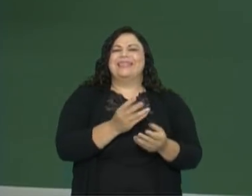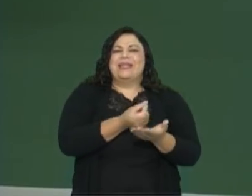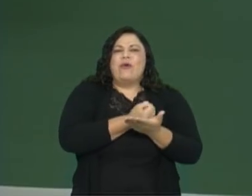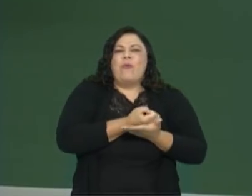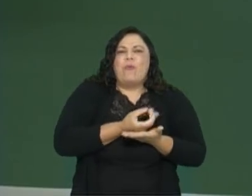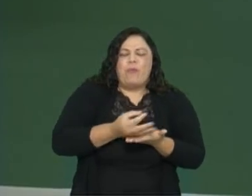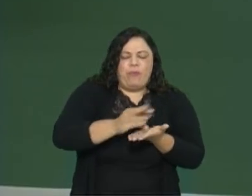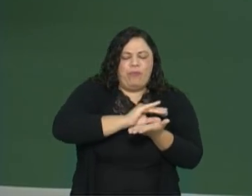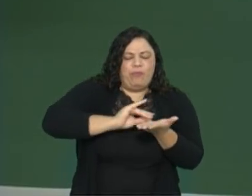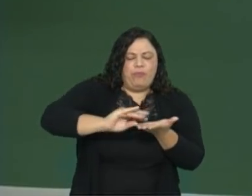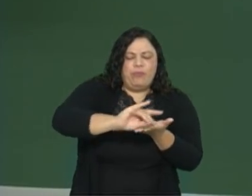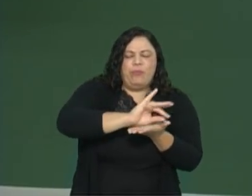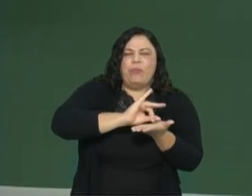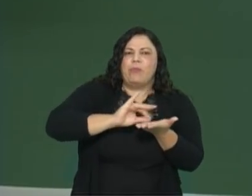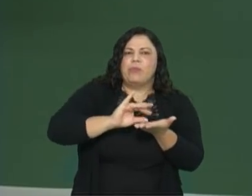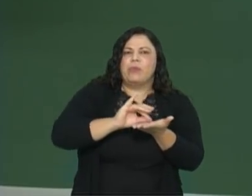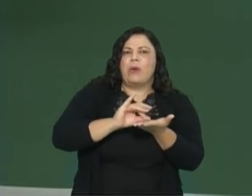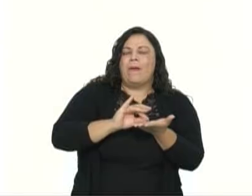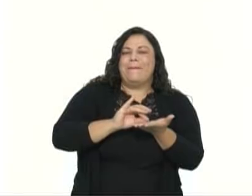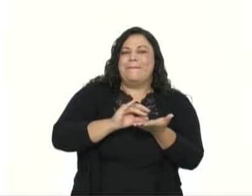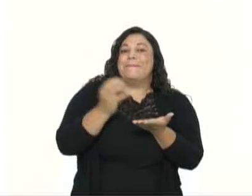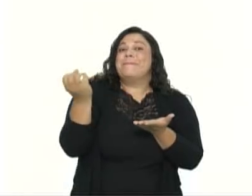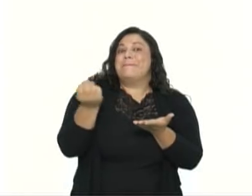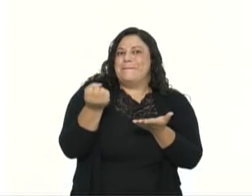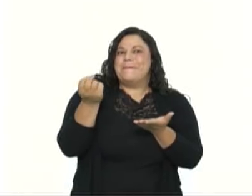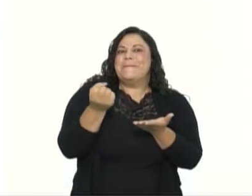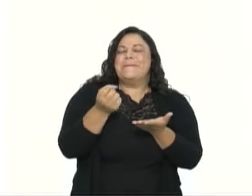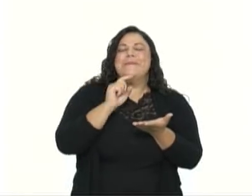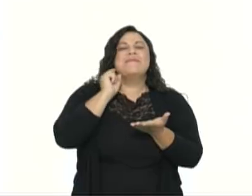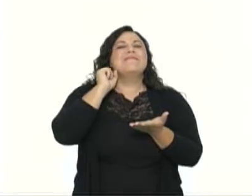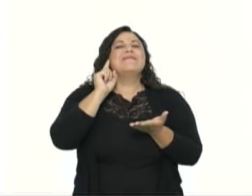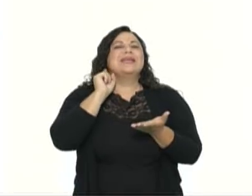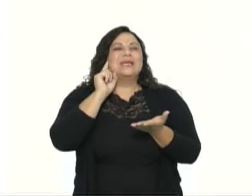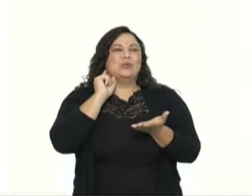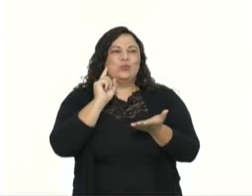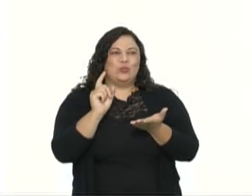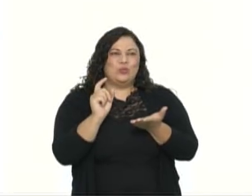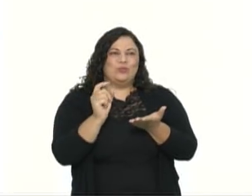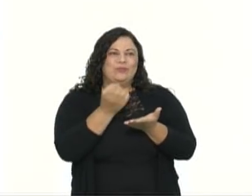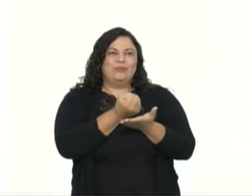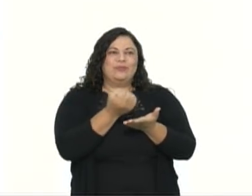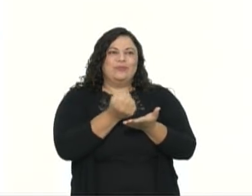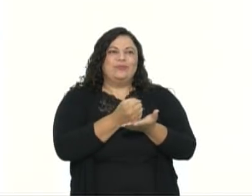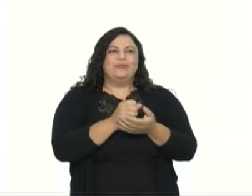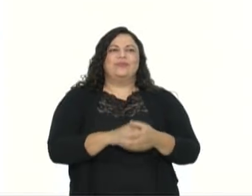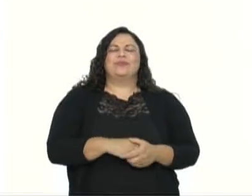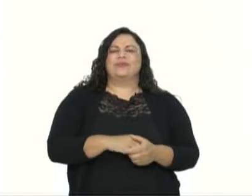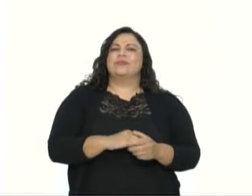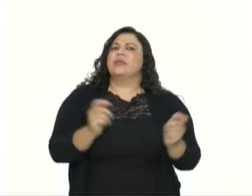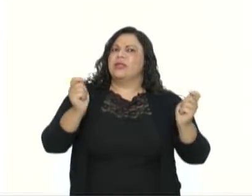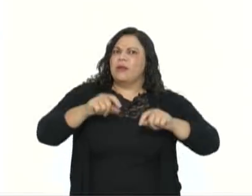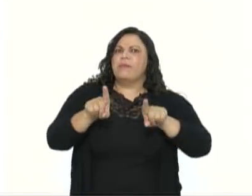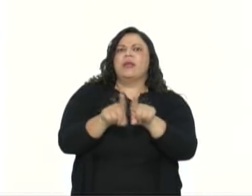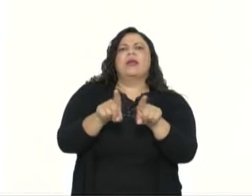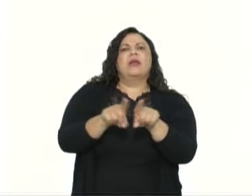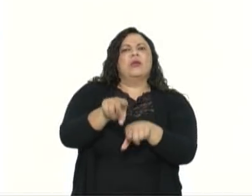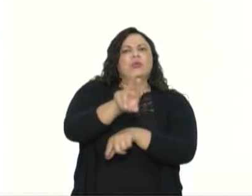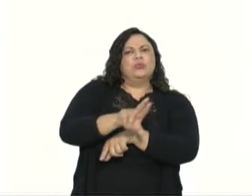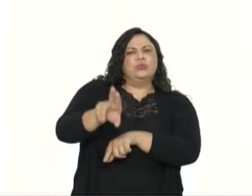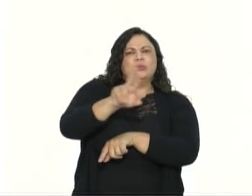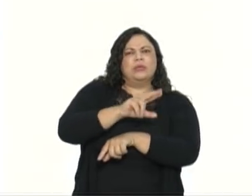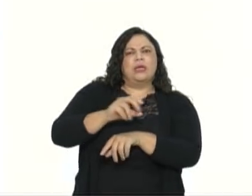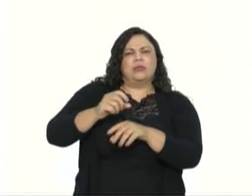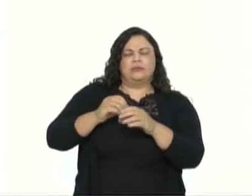que são empregados em aplicações especiais de alto valor tecnológico, como fabricação de lentes de telescópios e câmeras